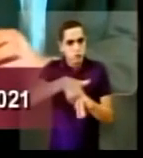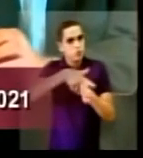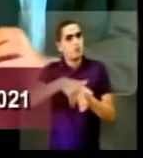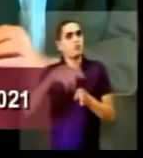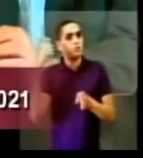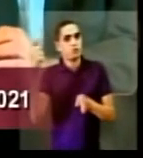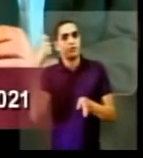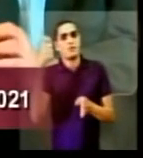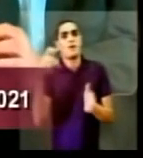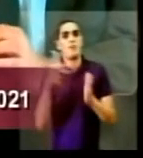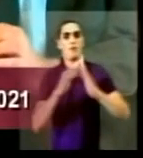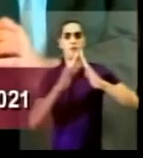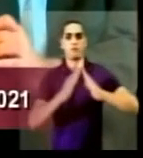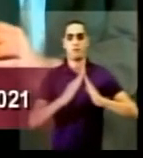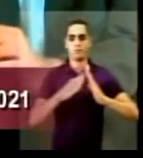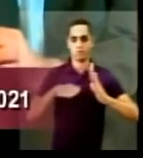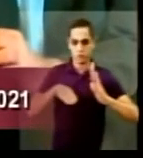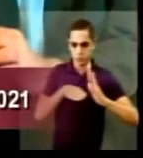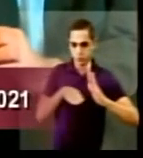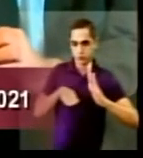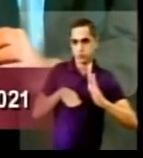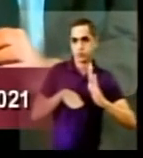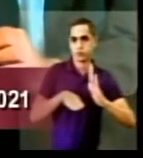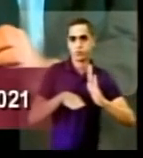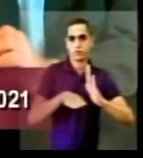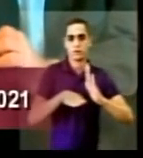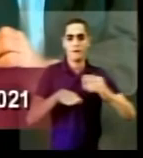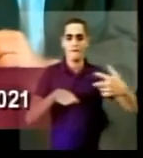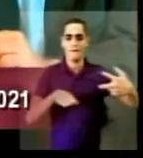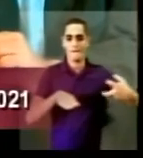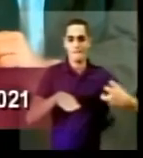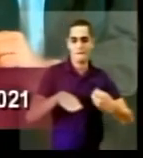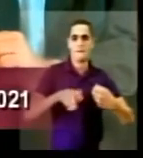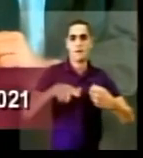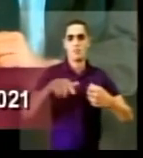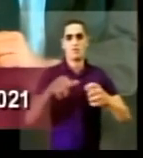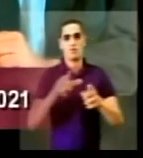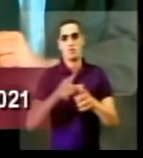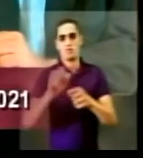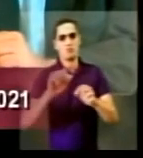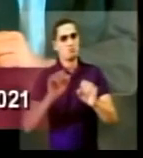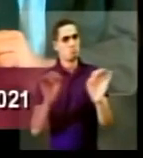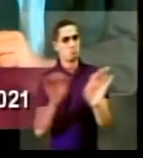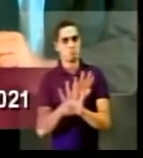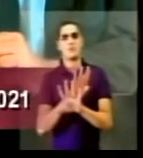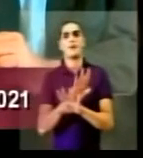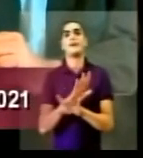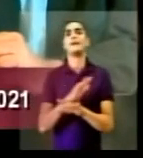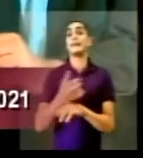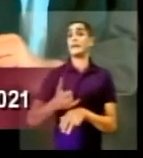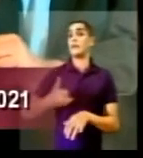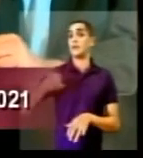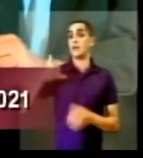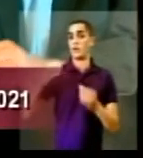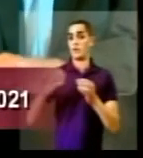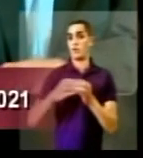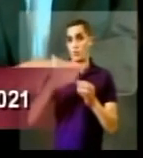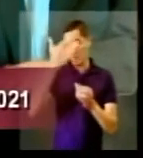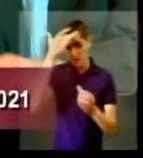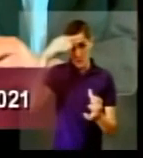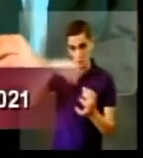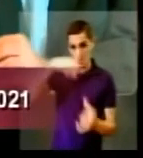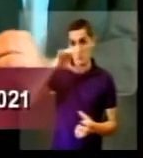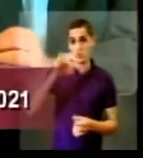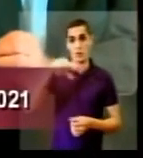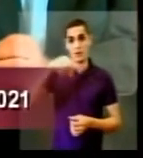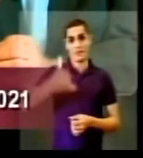Obrigatoriamente. E olhe, pessoal, quem for levar as pessoas idosas ou o próprio idoso, tem que se lembrar disso.